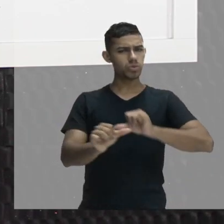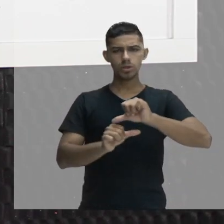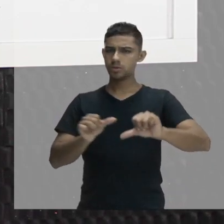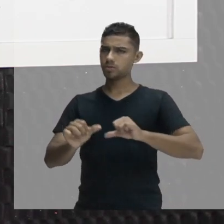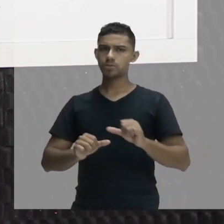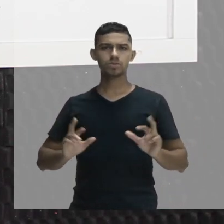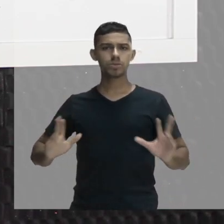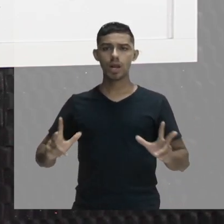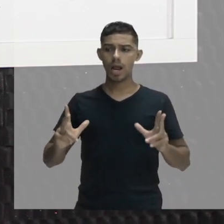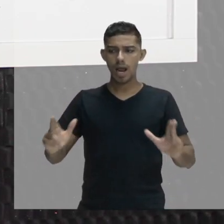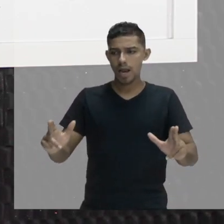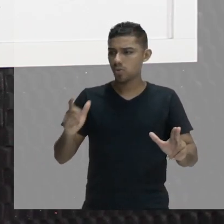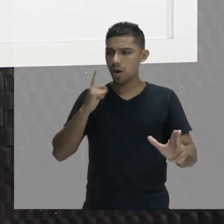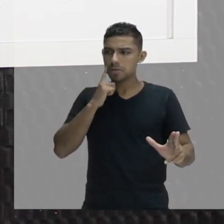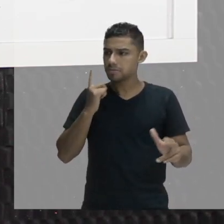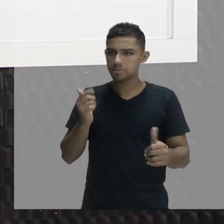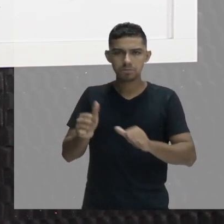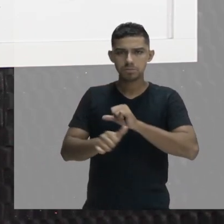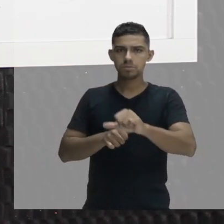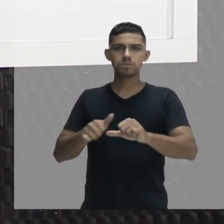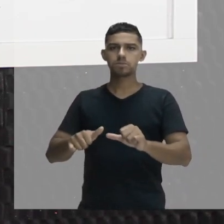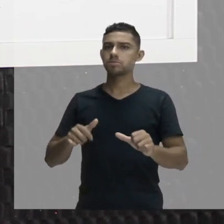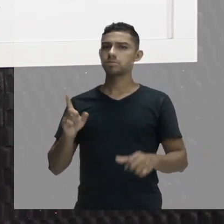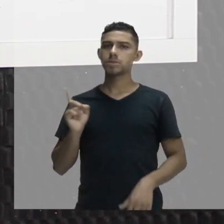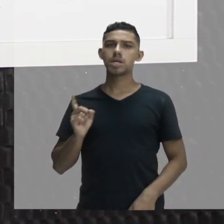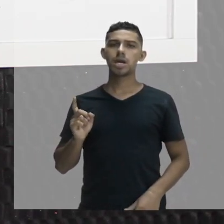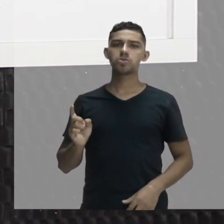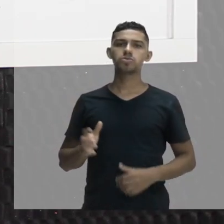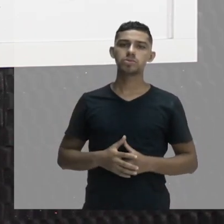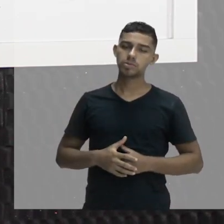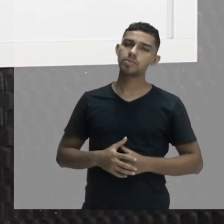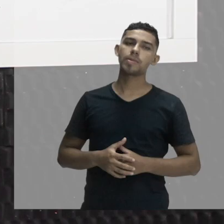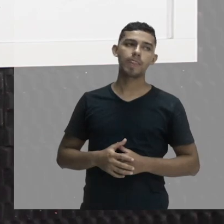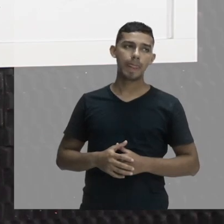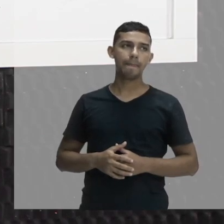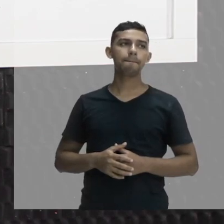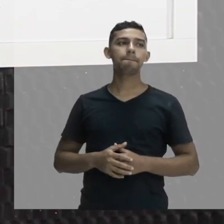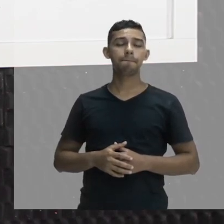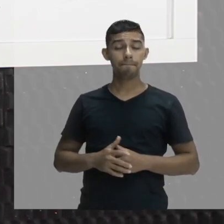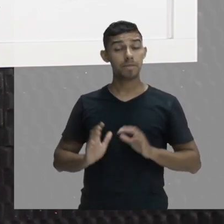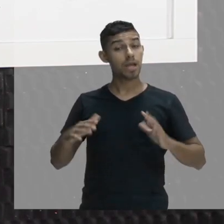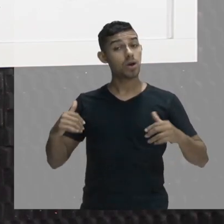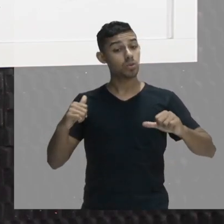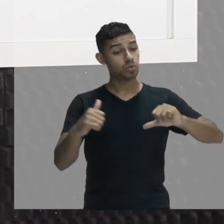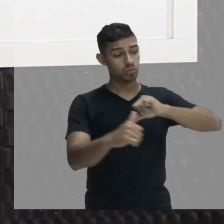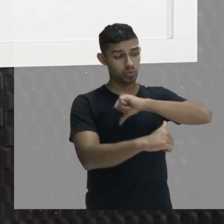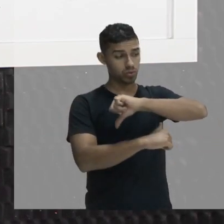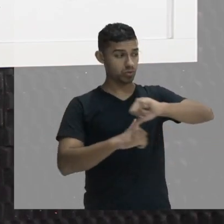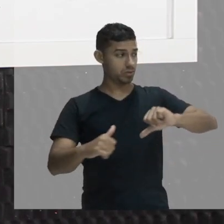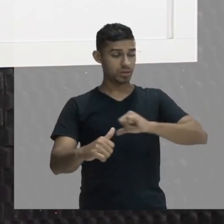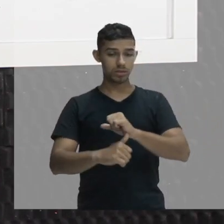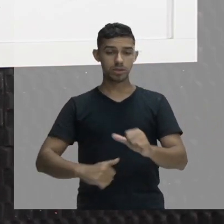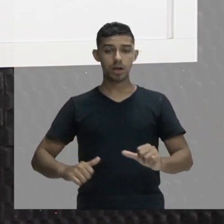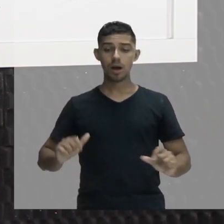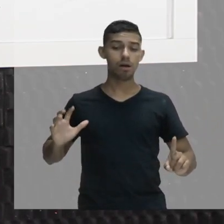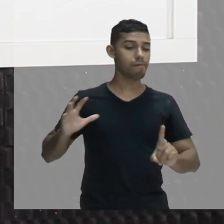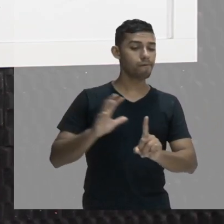a mesma coisa, então é combinação. Agora, se a mudança